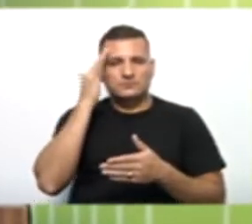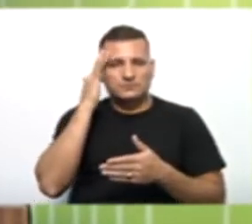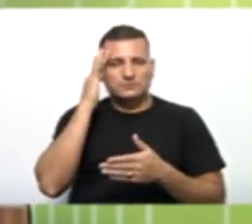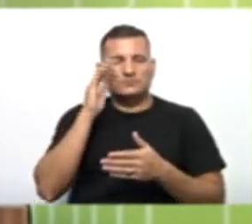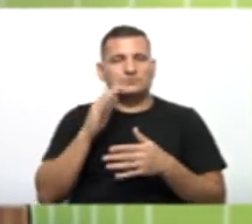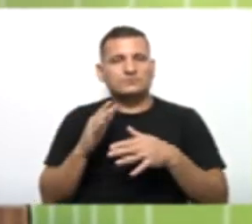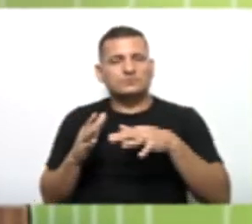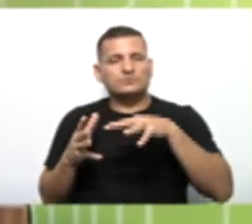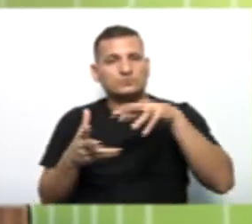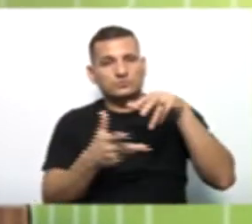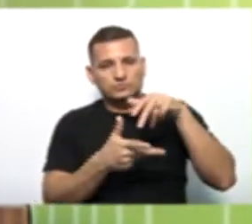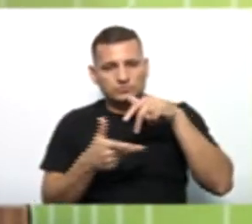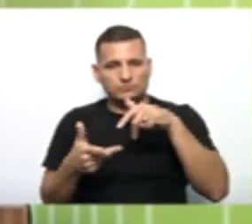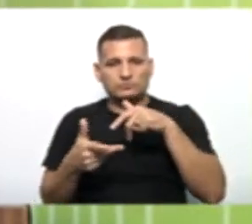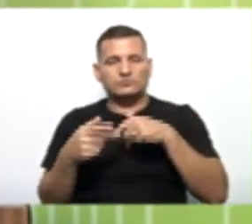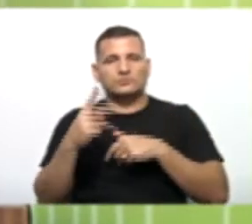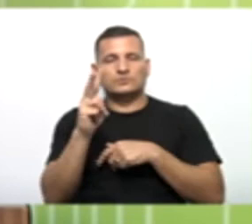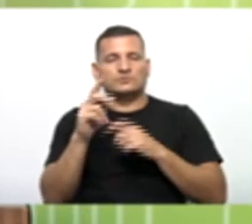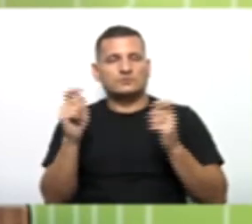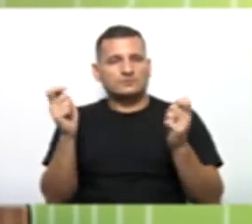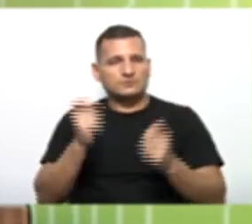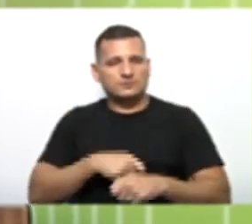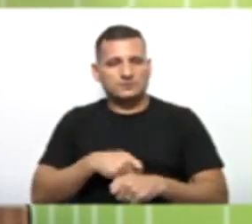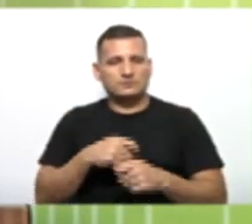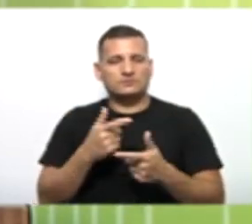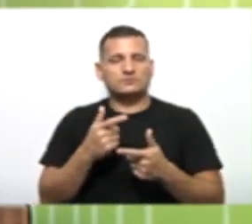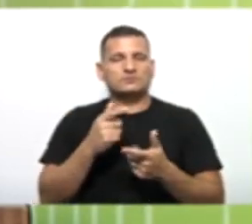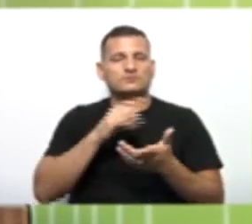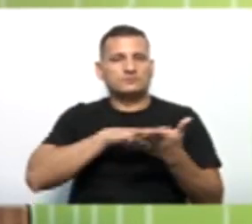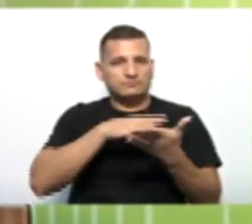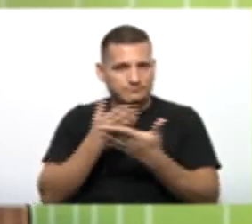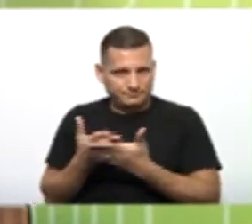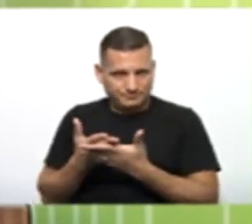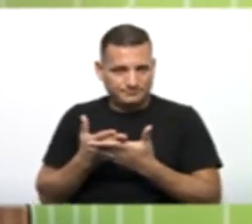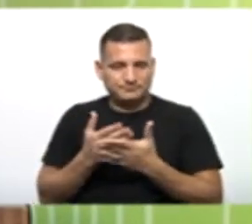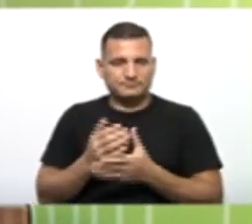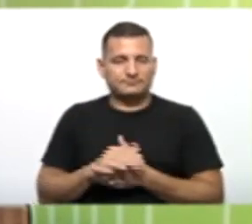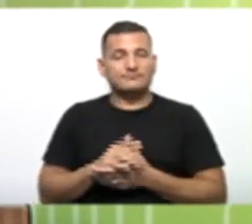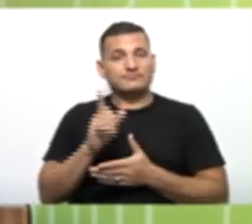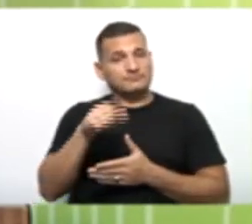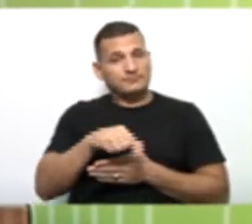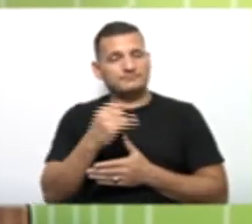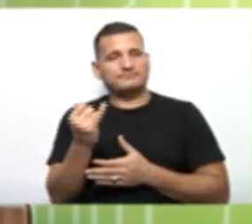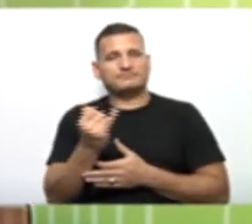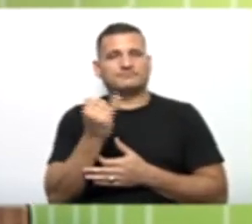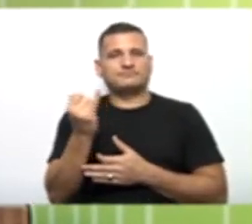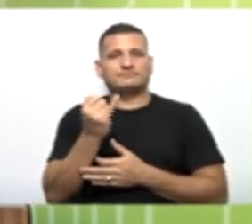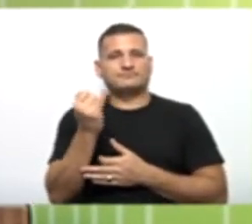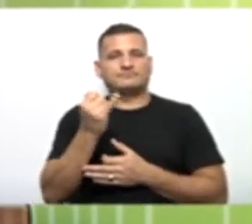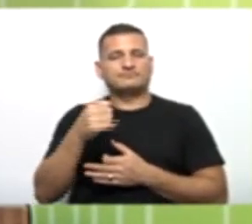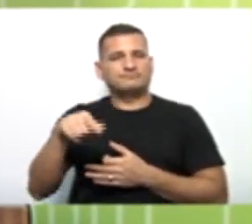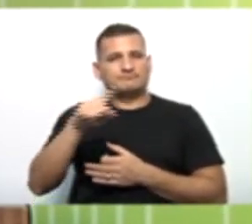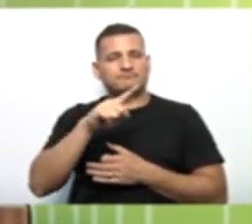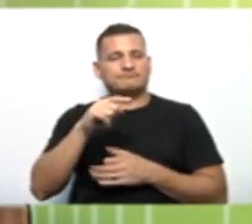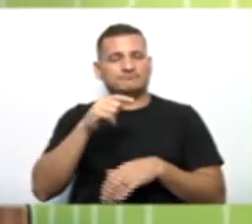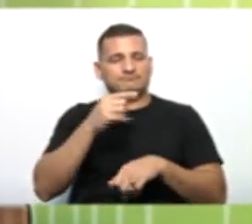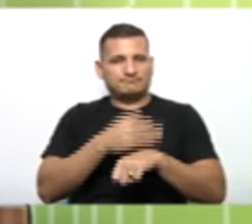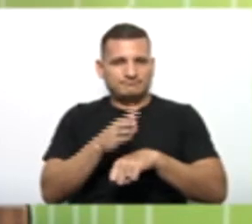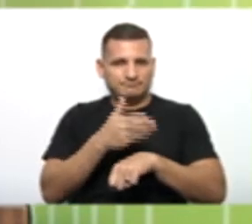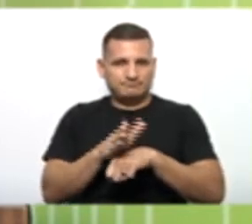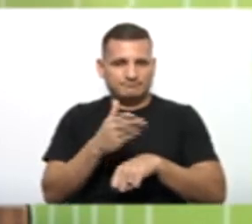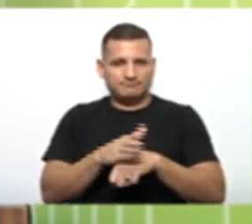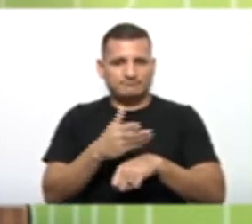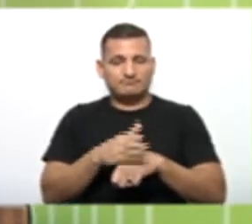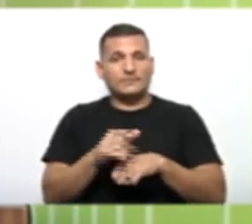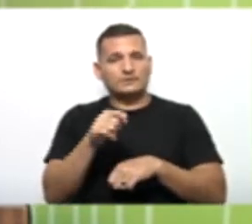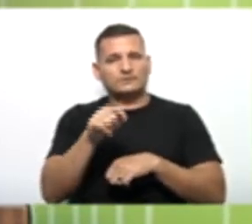do mundo ou seja a sua capacidade de interpretação isso é fundamental que vocês trabalhem tá e